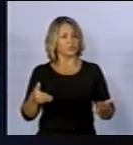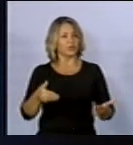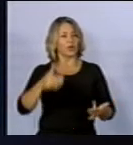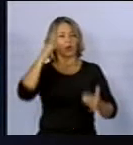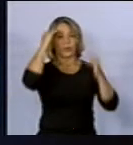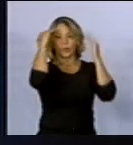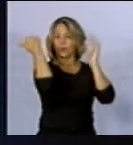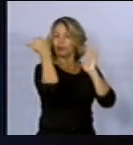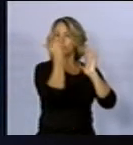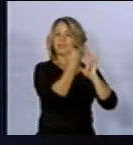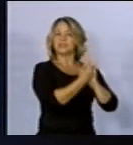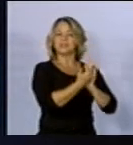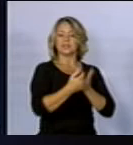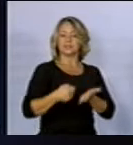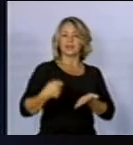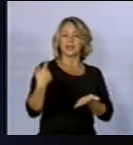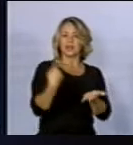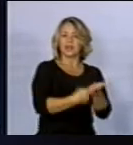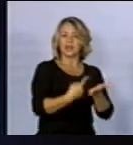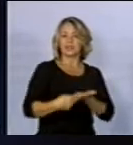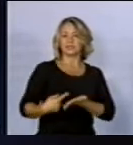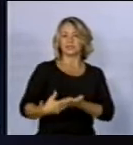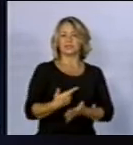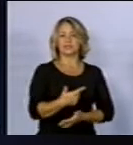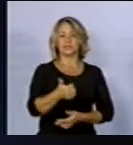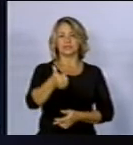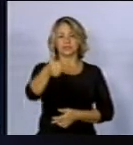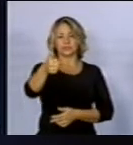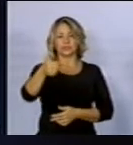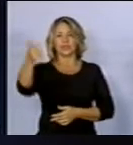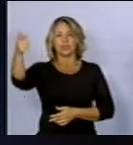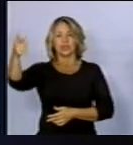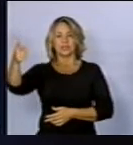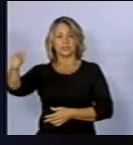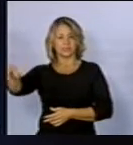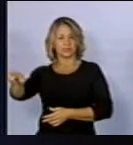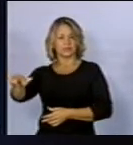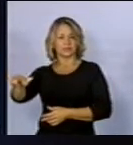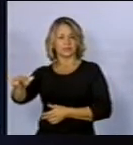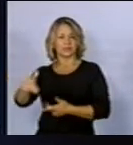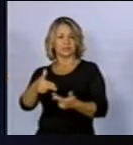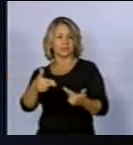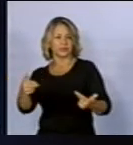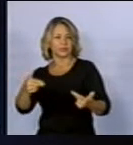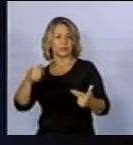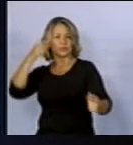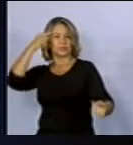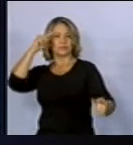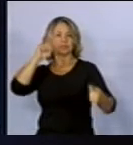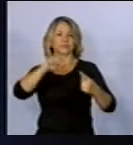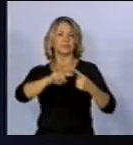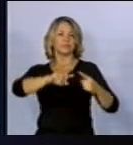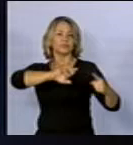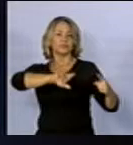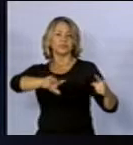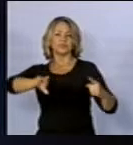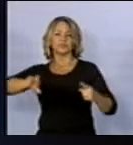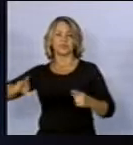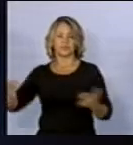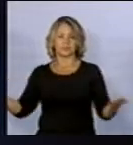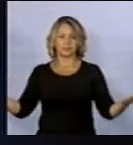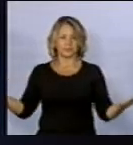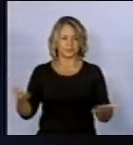assim com a Agenda 21 e as demais eh os demais objetivos eh hoje